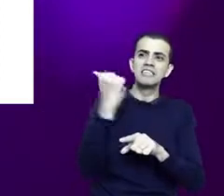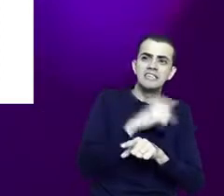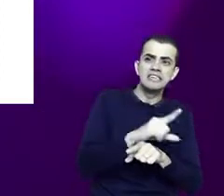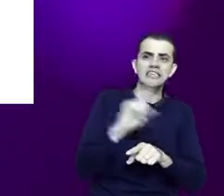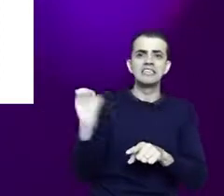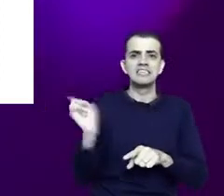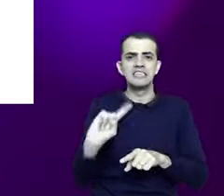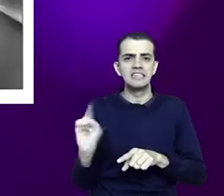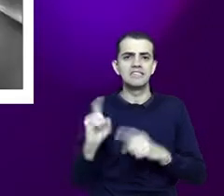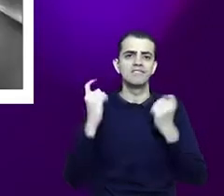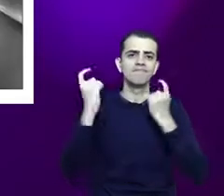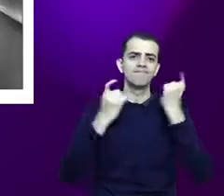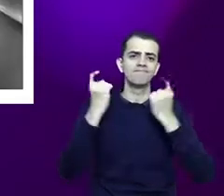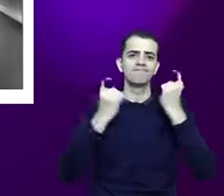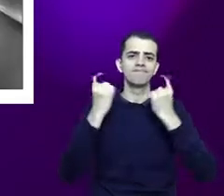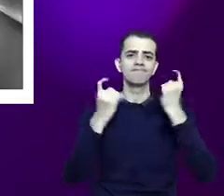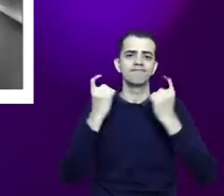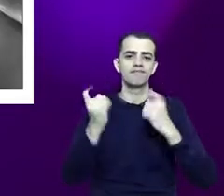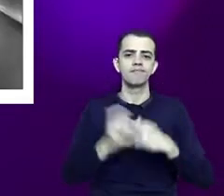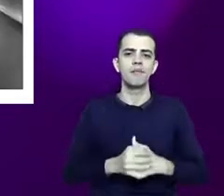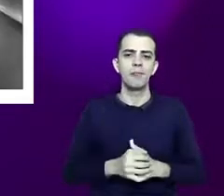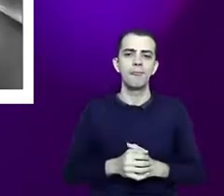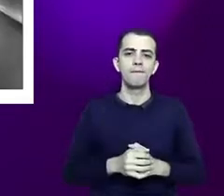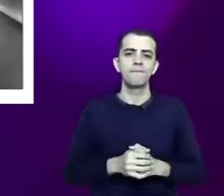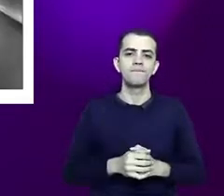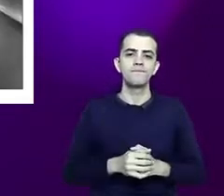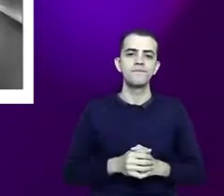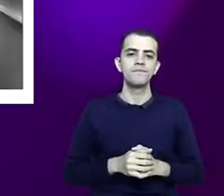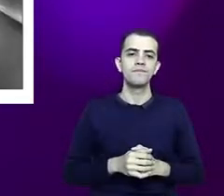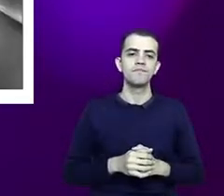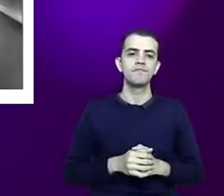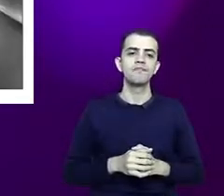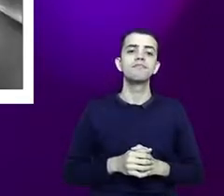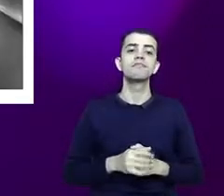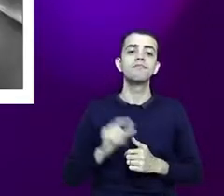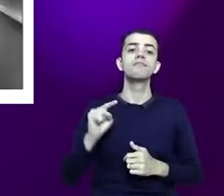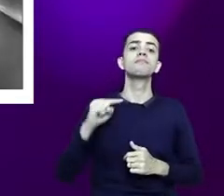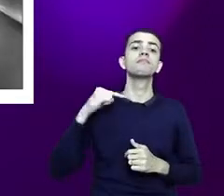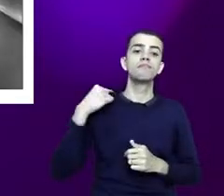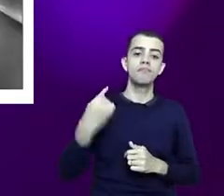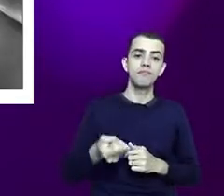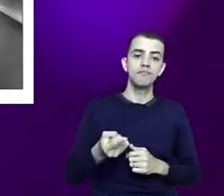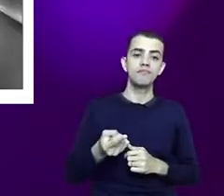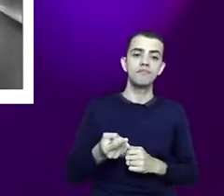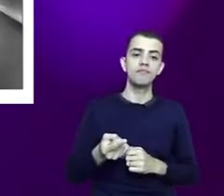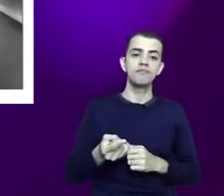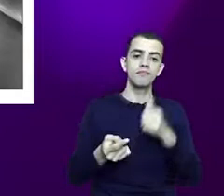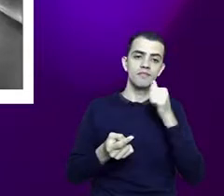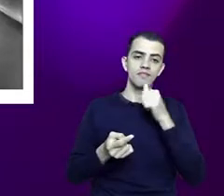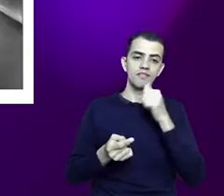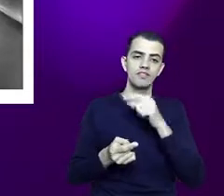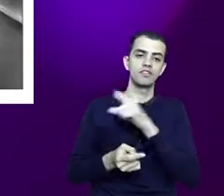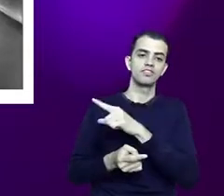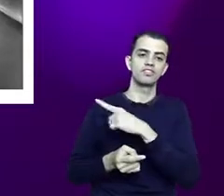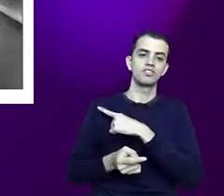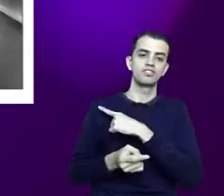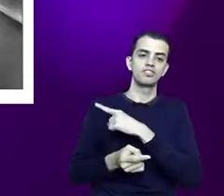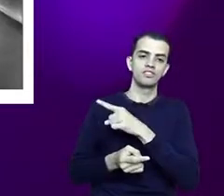da cirurgia. E ela apresentava essa